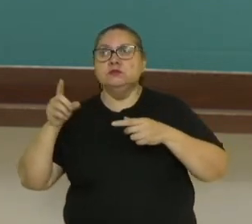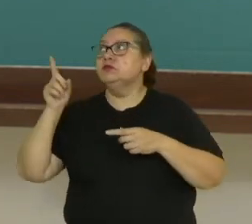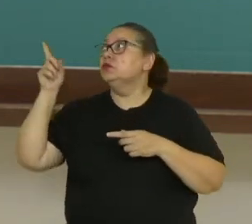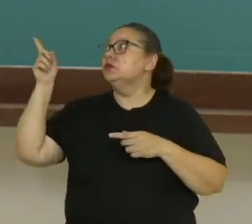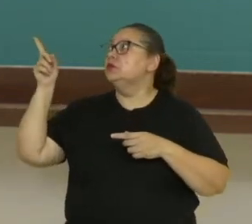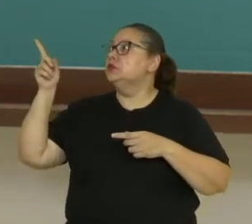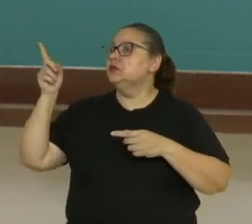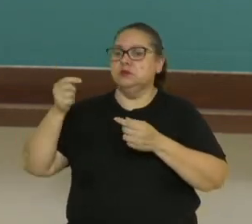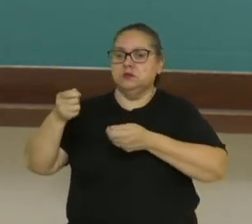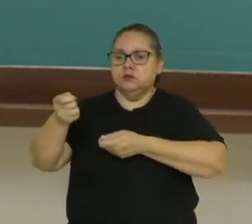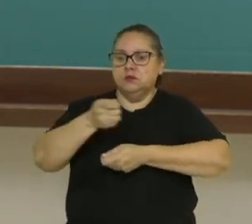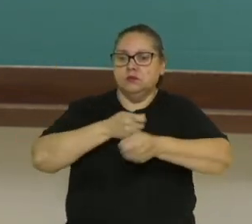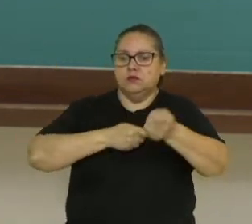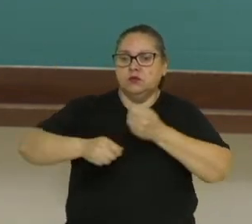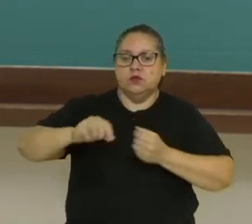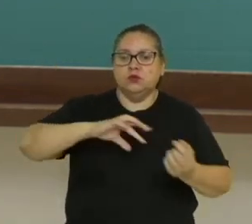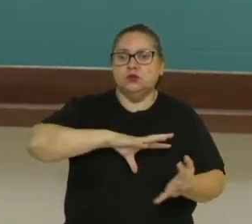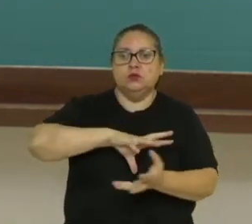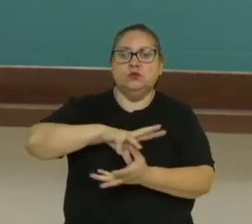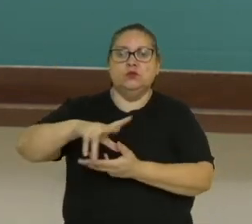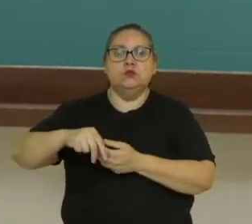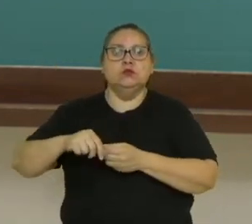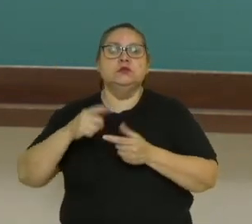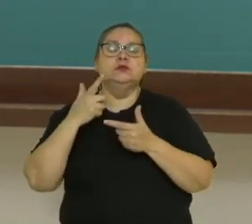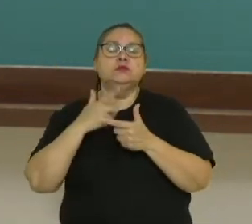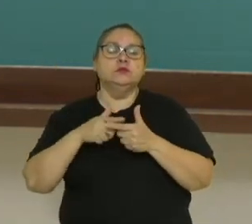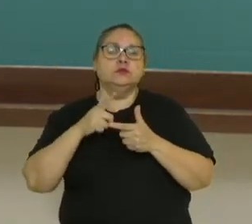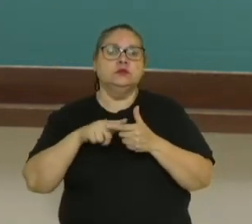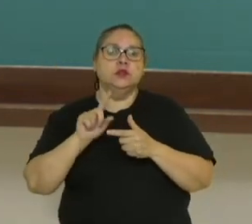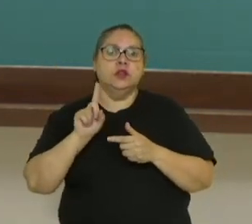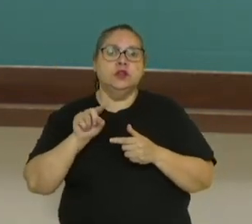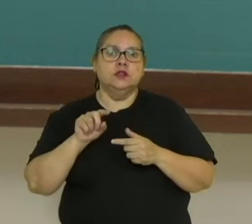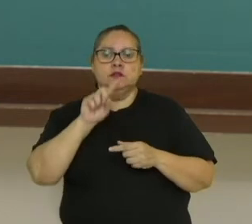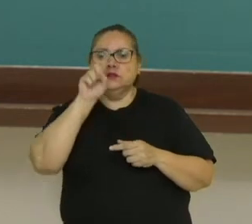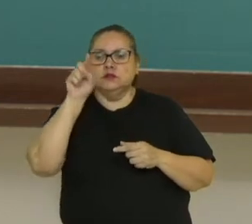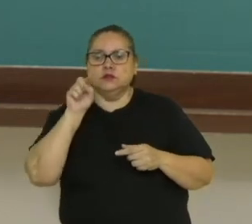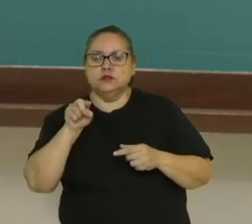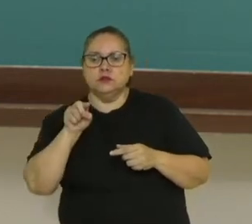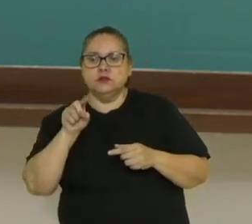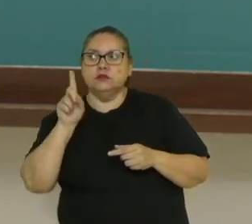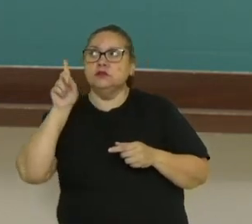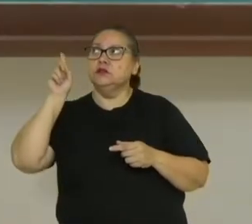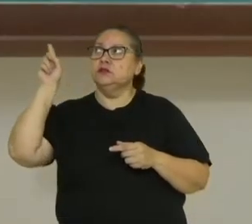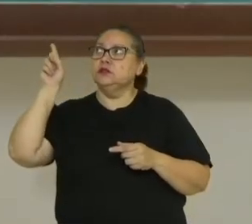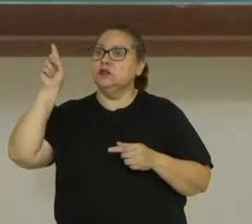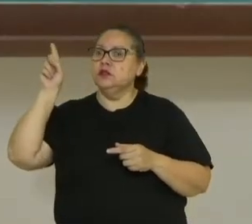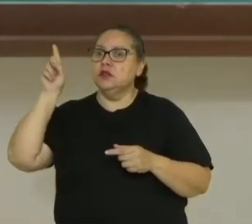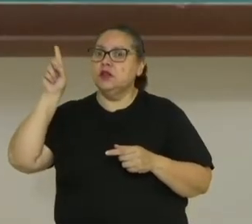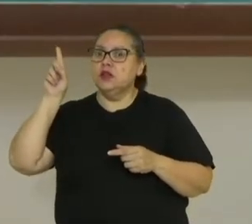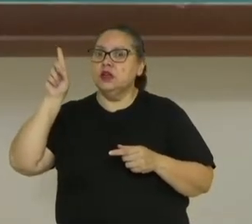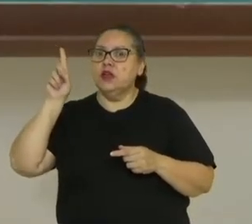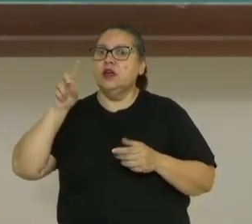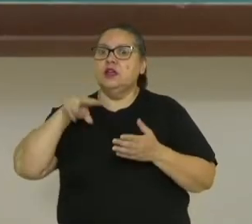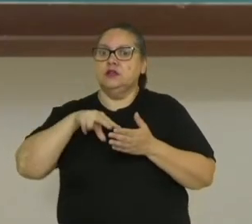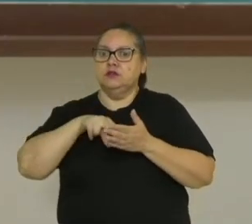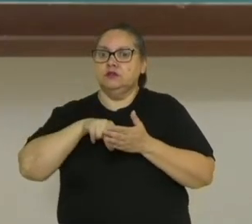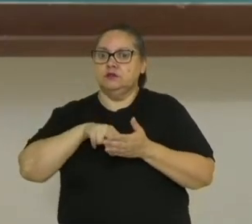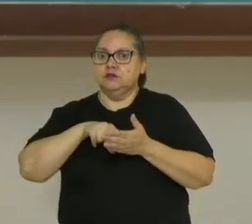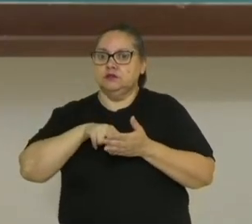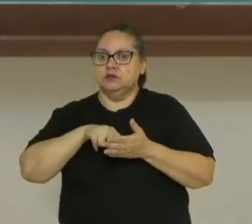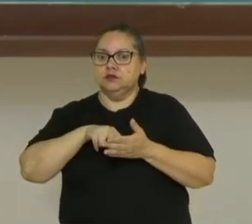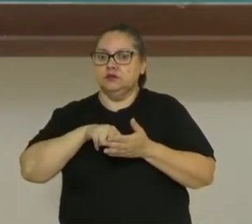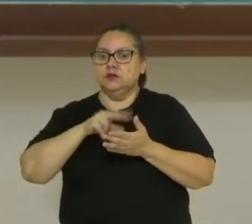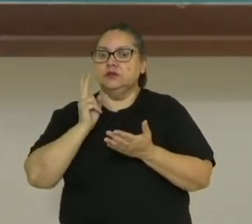de ações do mundo. O problema é: será que essa bolsa de valores é estável? Será que